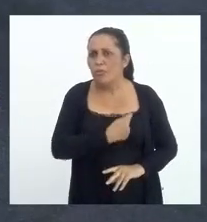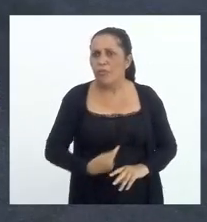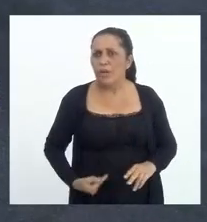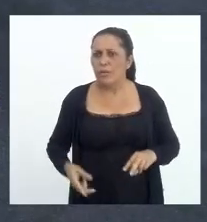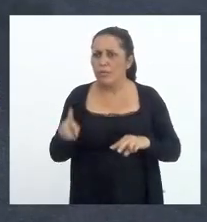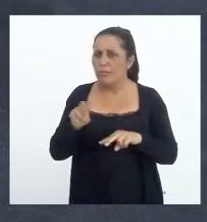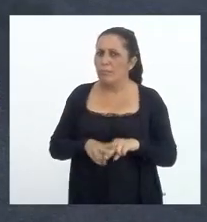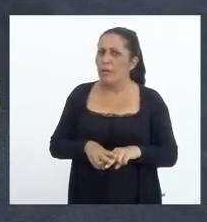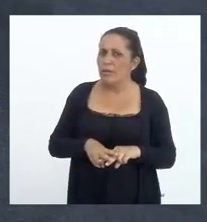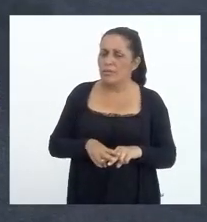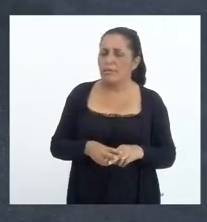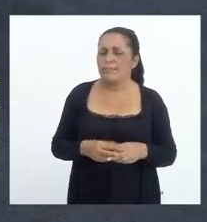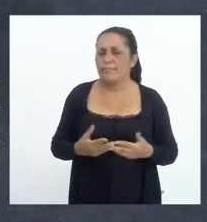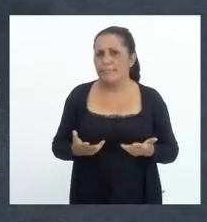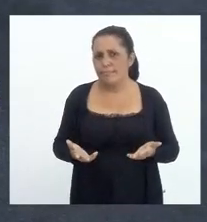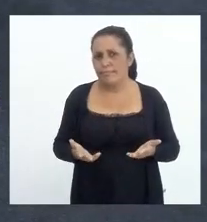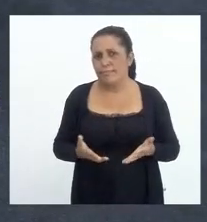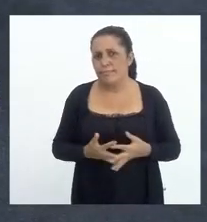presos,